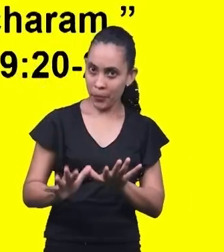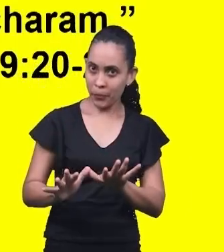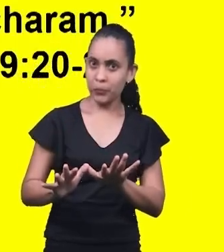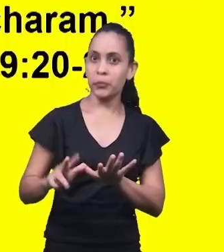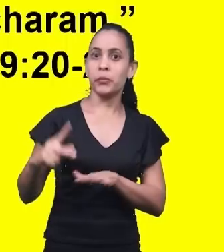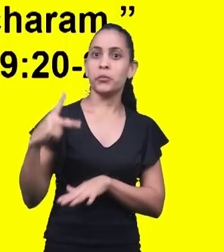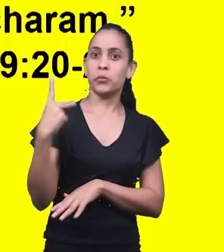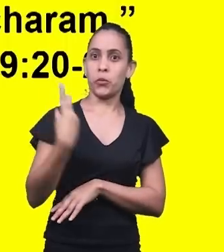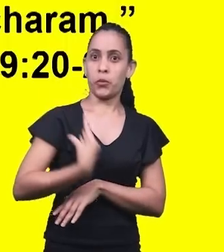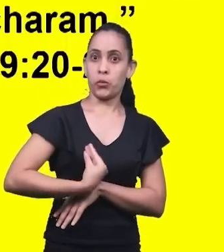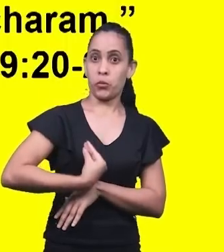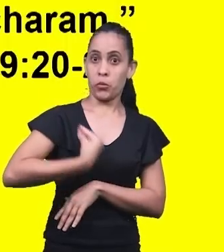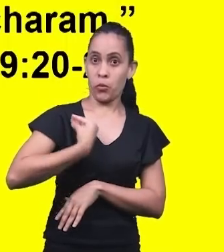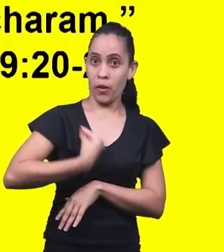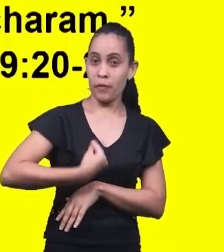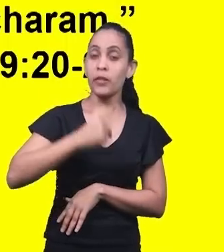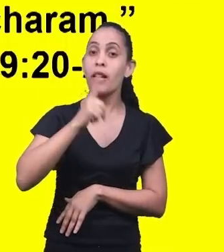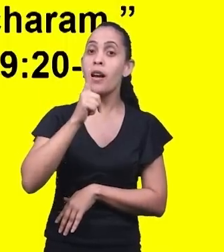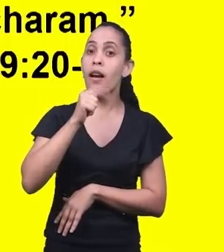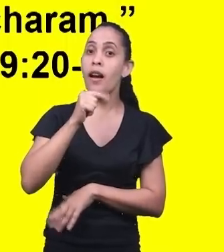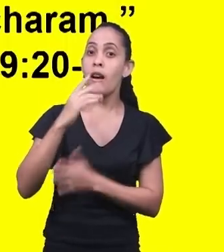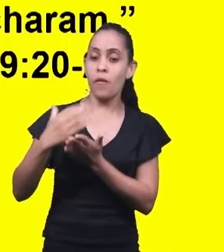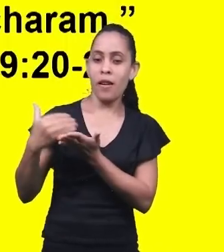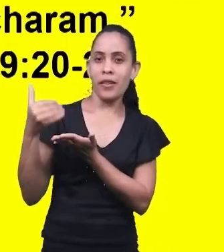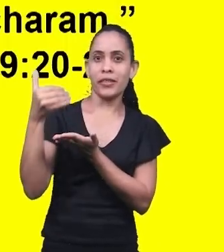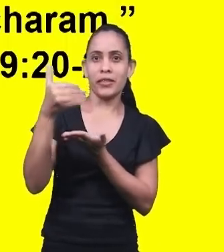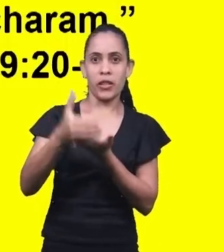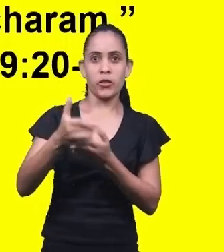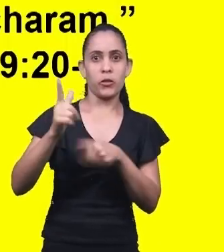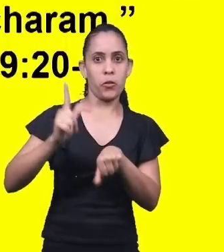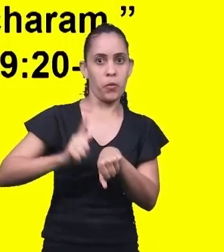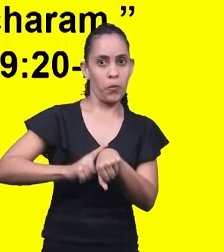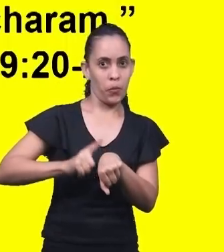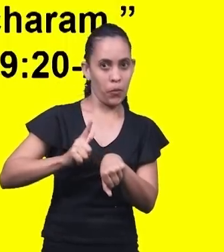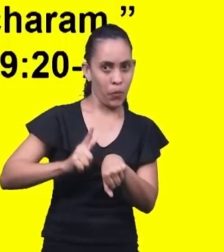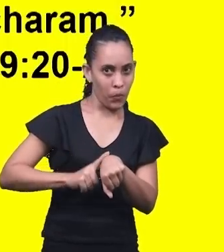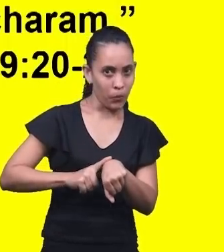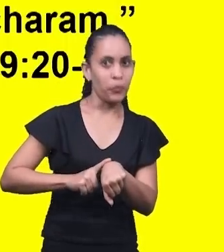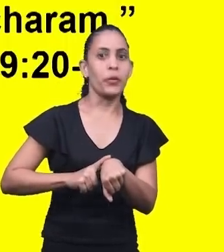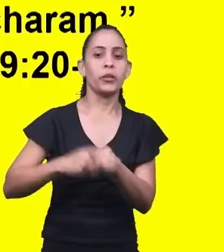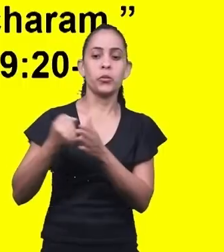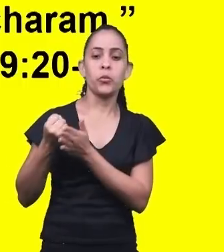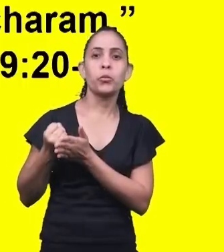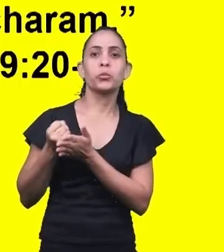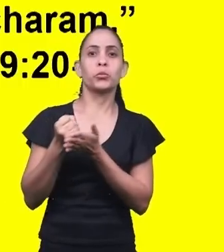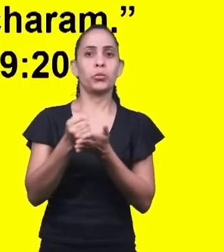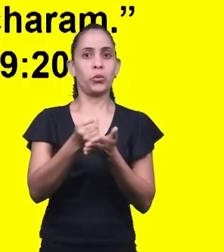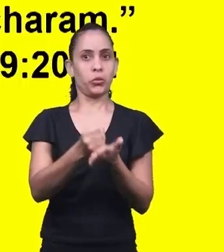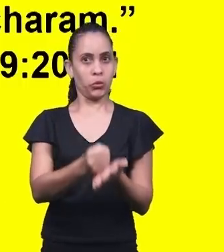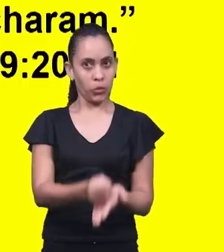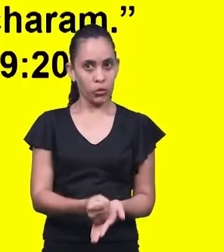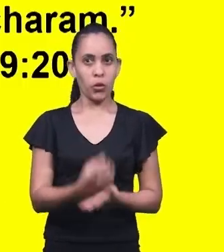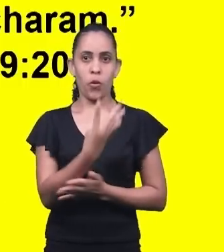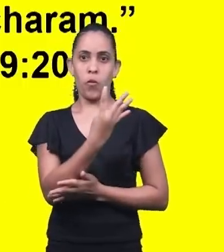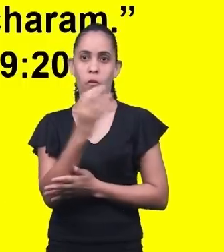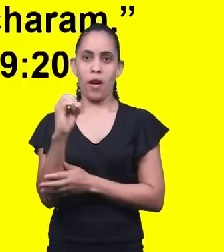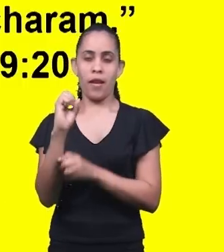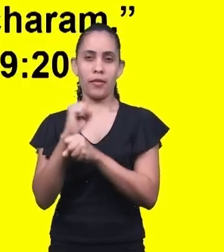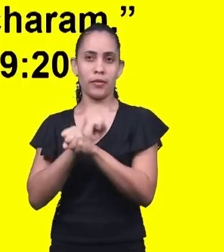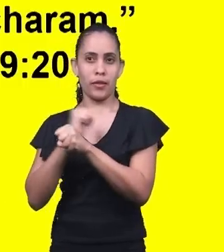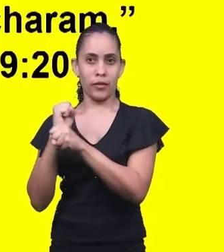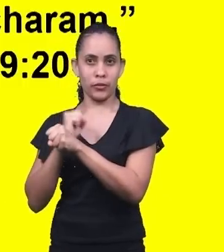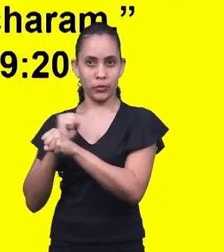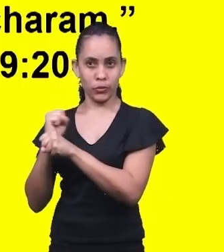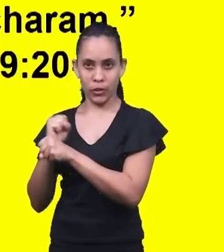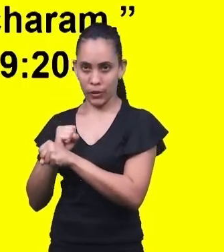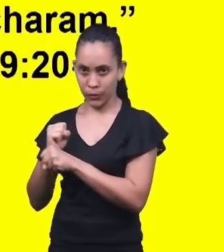não restiraste da sua boca, e água lhe deste na sua sede. Desse modo, o sustentaste